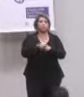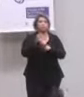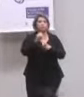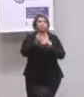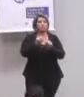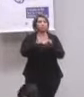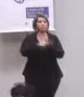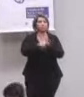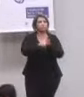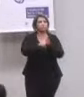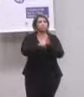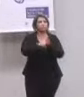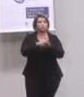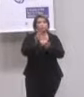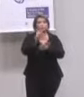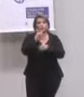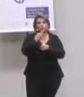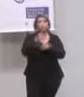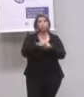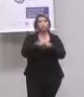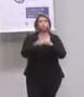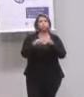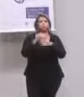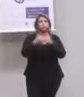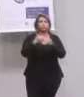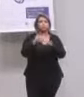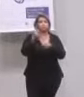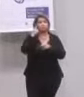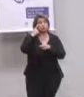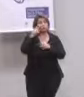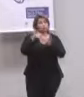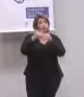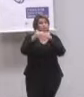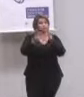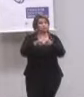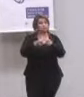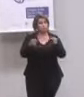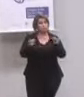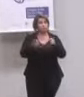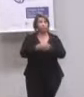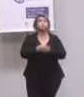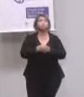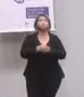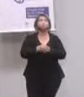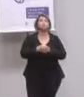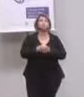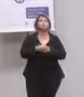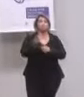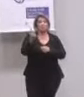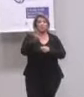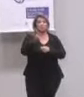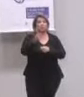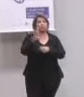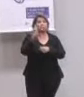foi feito em desenvolvimento com a medicação desenvolvida no Japão. Com relação à vitamina D,